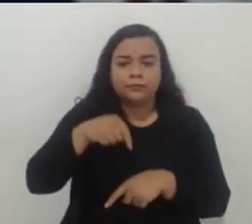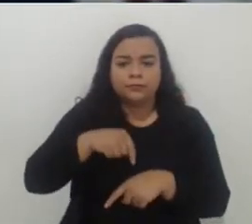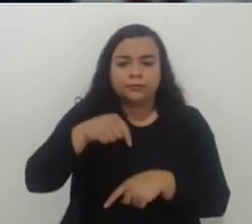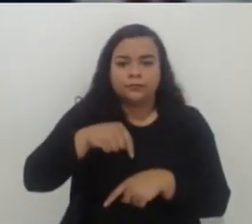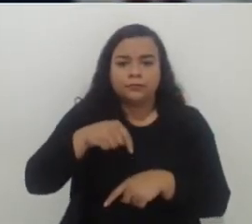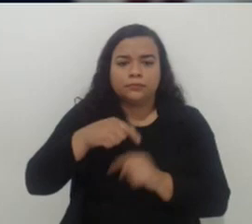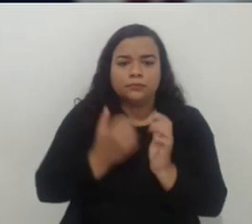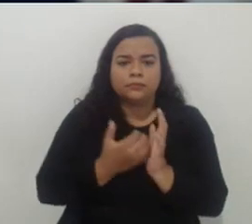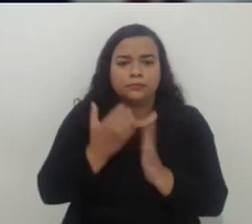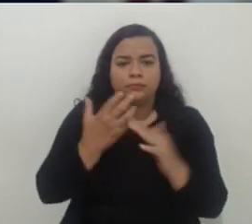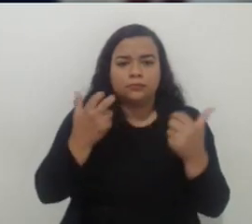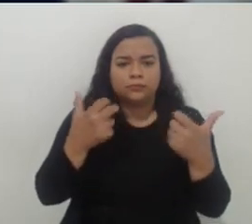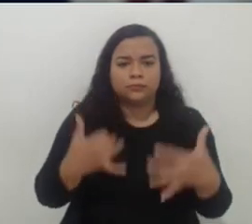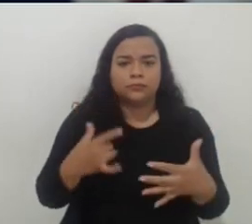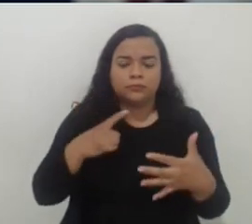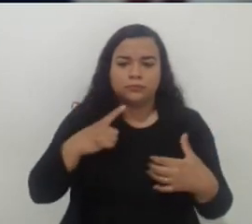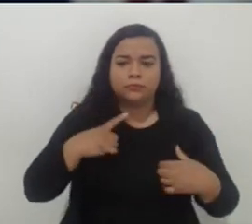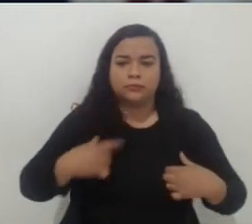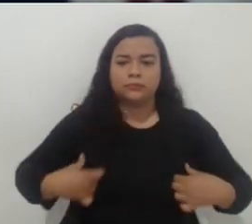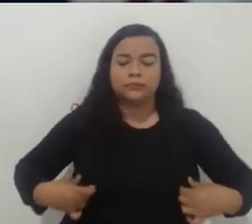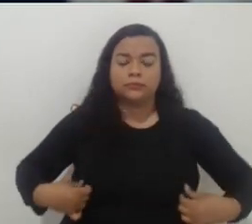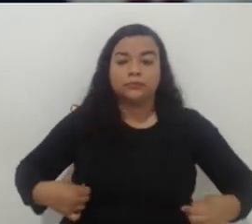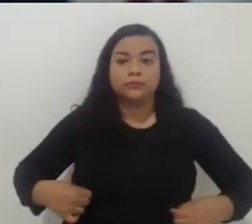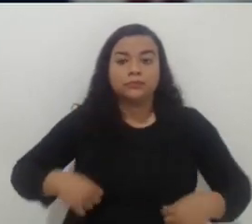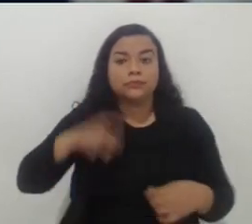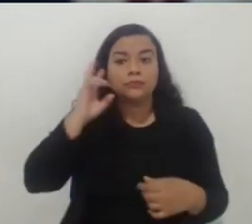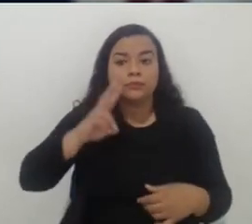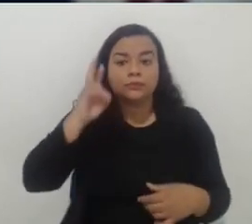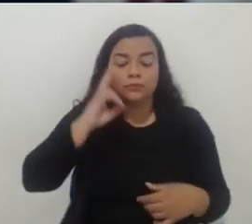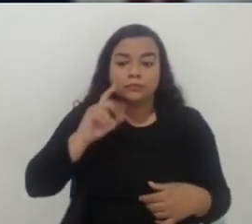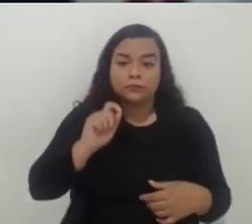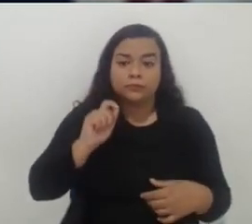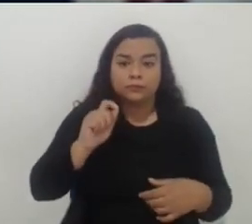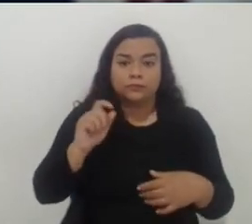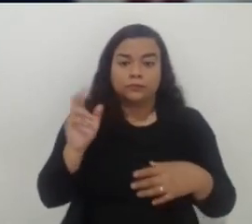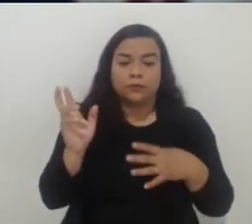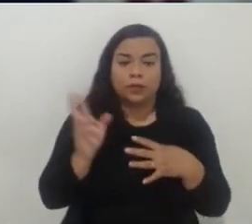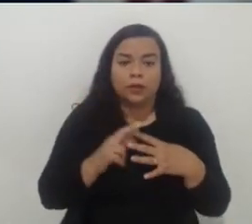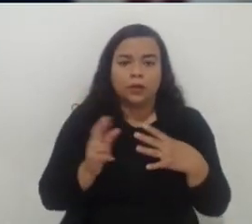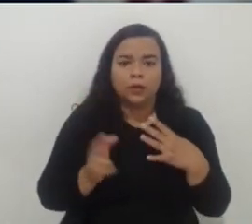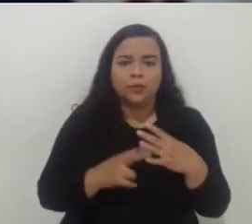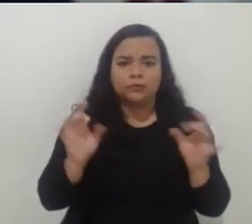mais, eu ressalto o recurso extraordinário